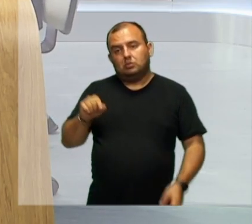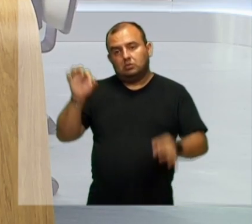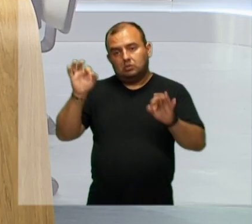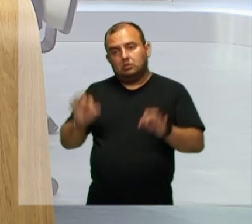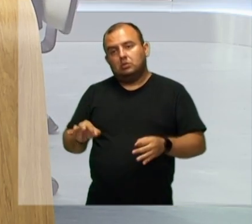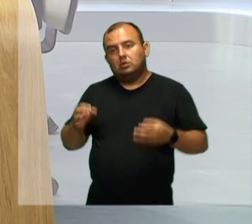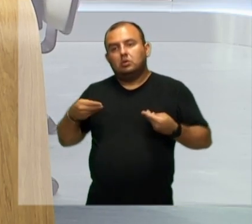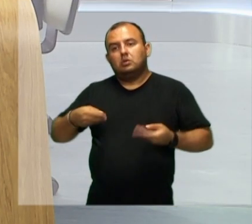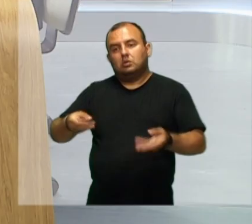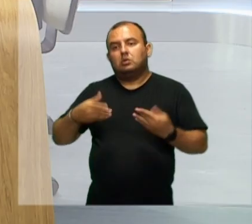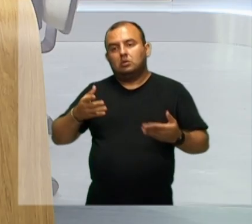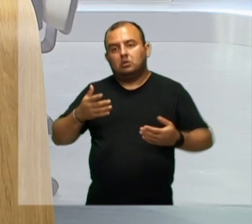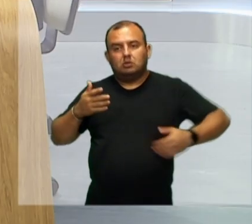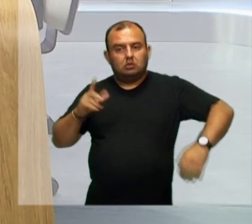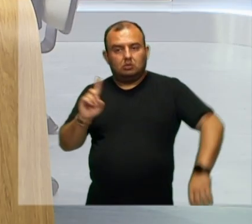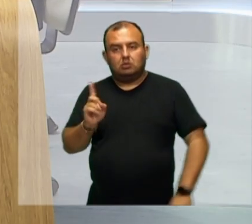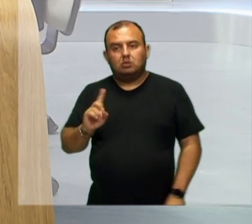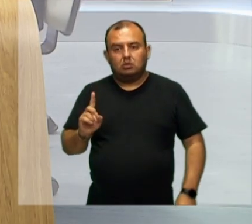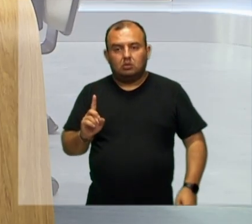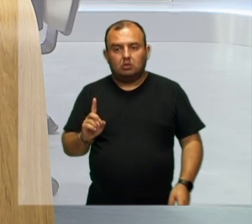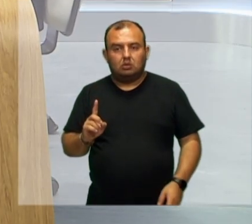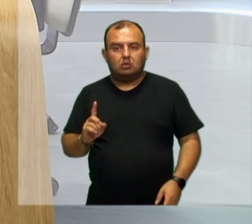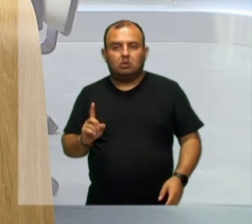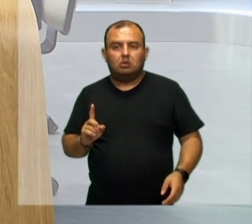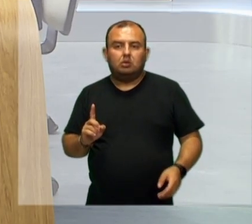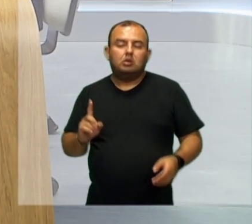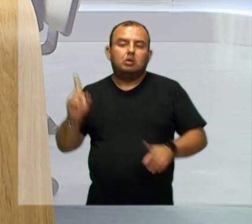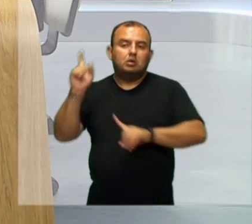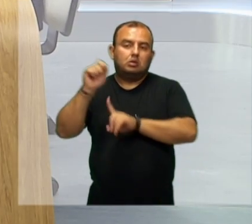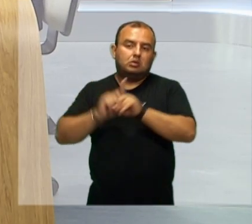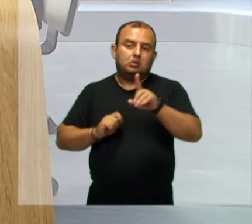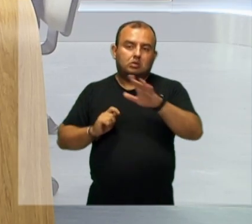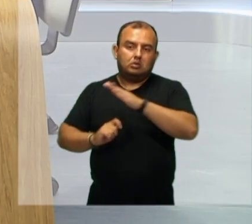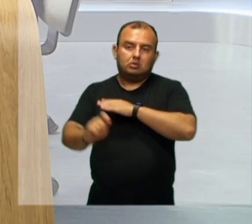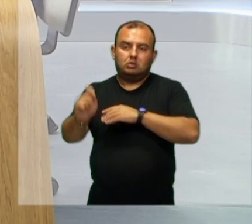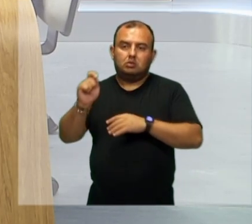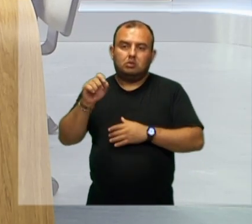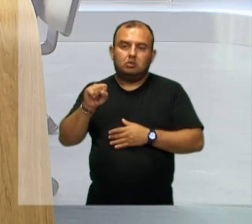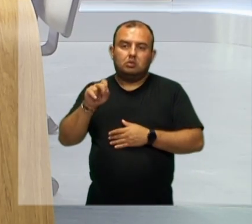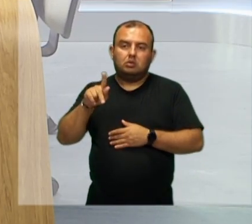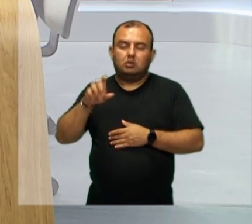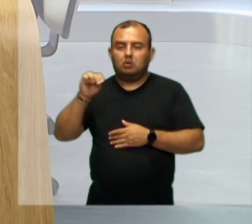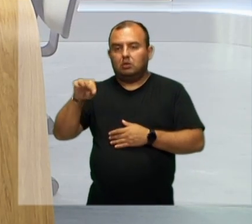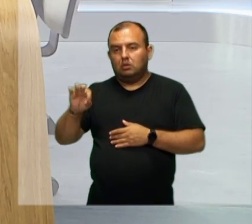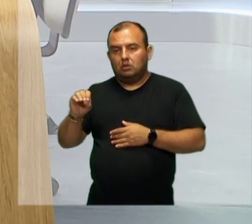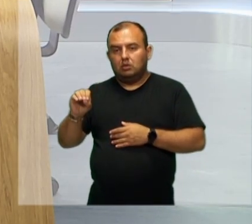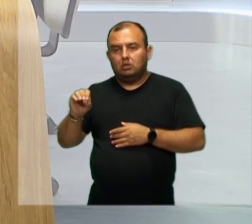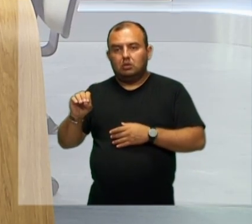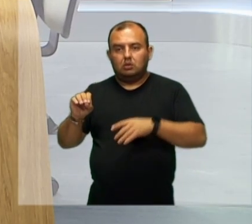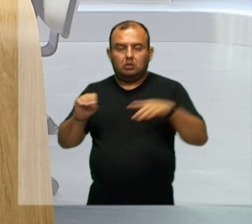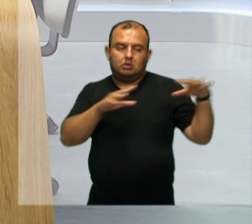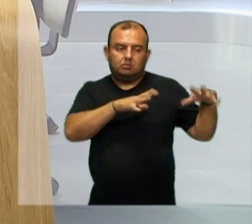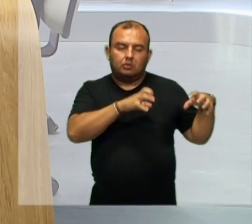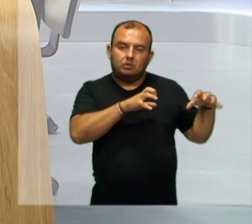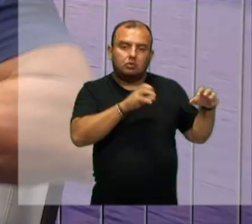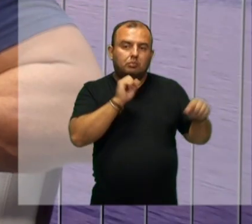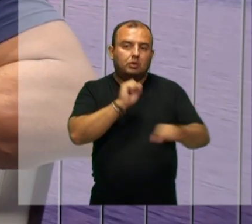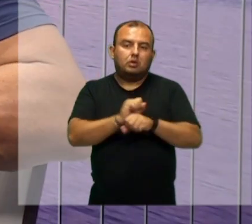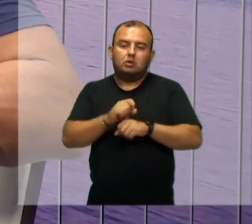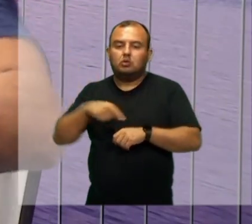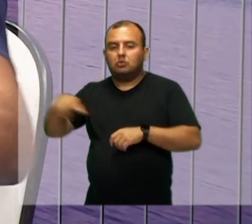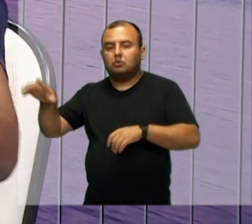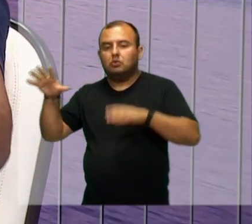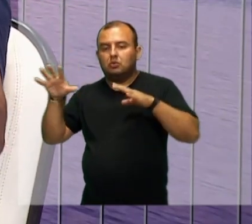Flávio, tu gasta isso? Nem de perto. Eu tem mês que eu invisto na suplementação e tiro da massagem. Tem mês que eu vou